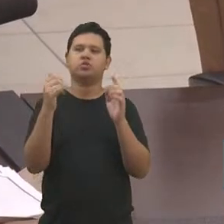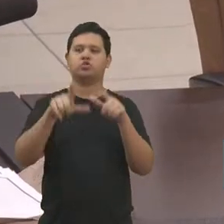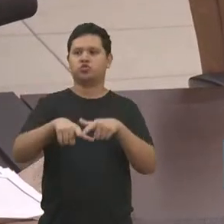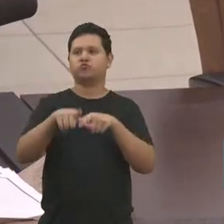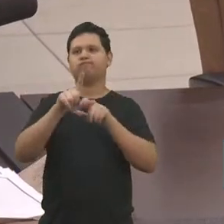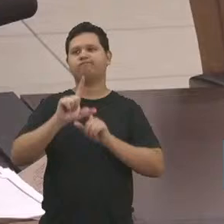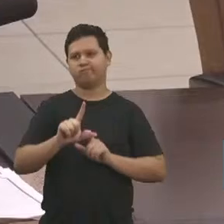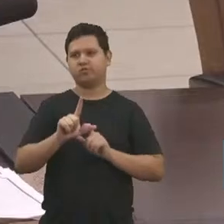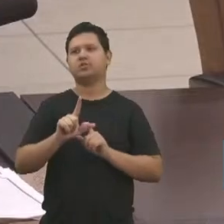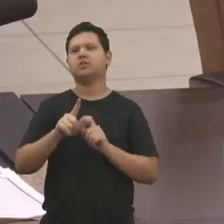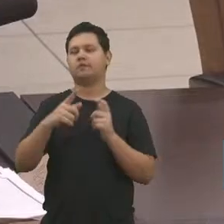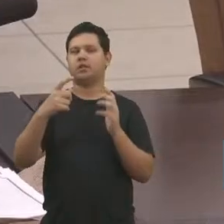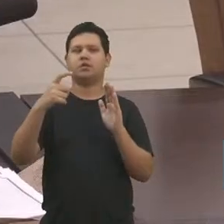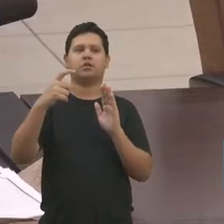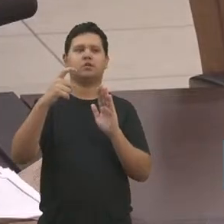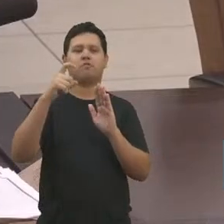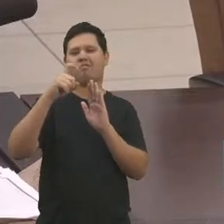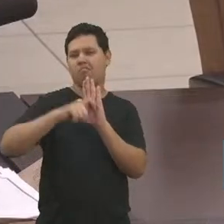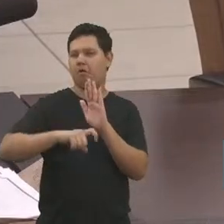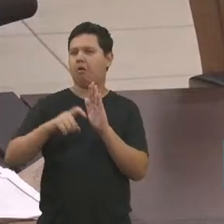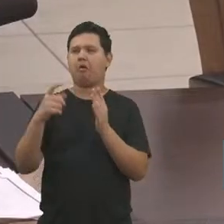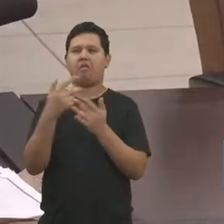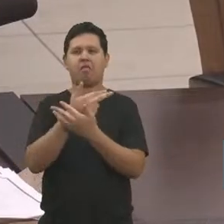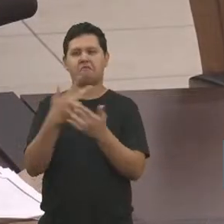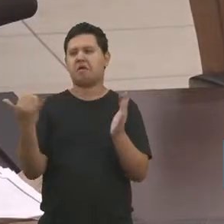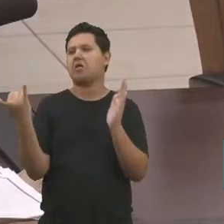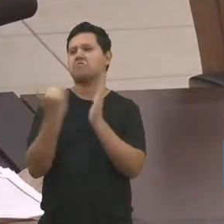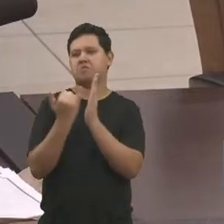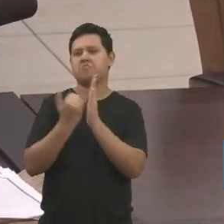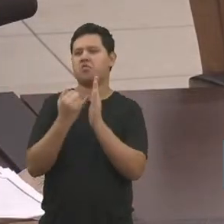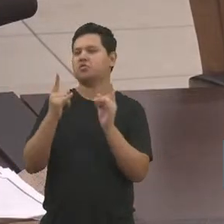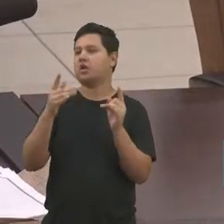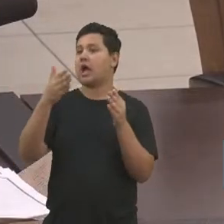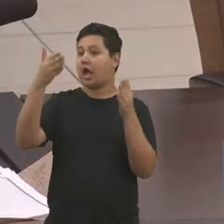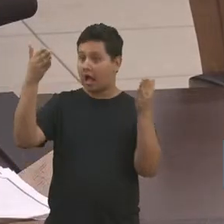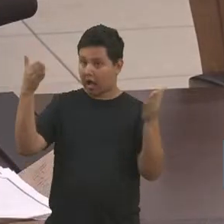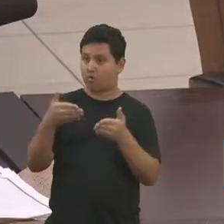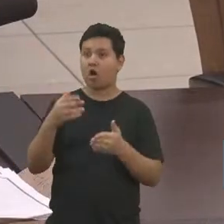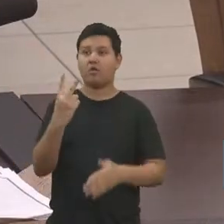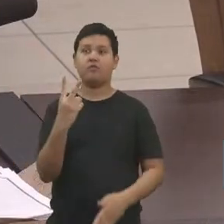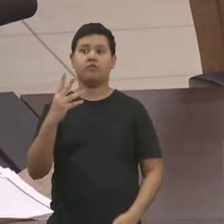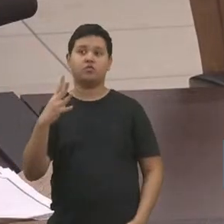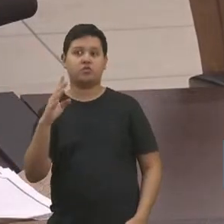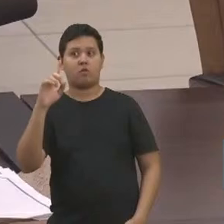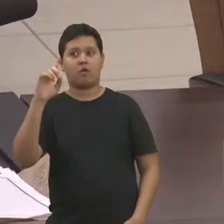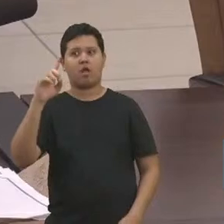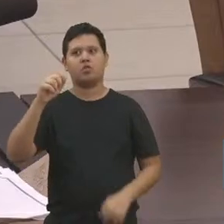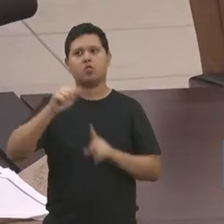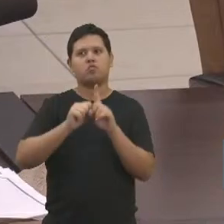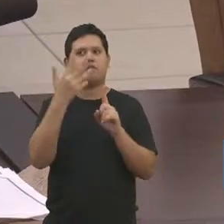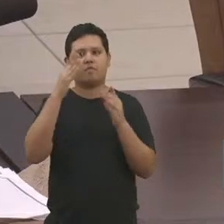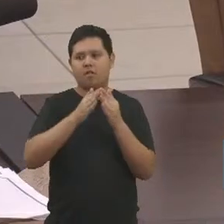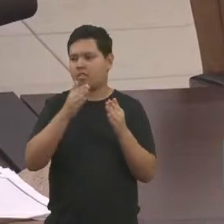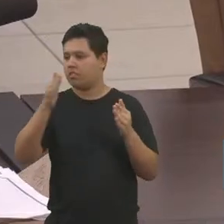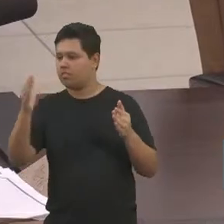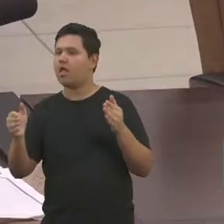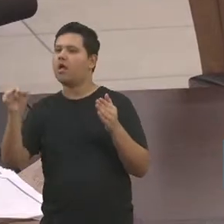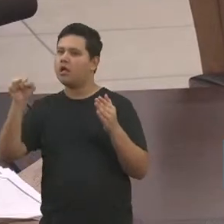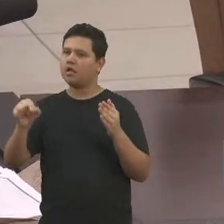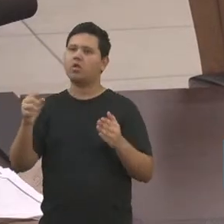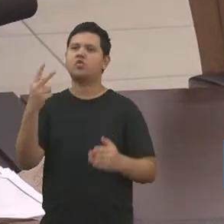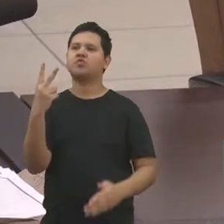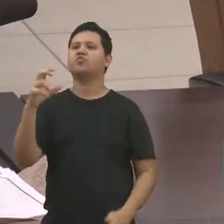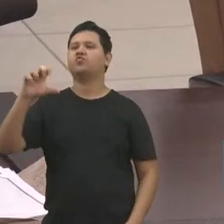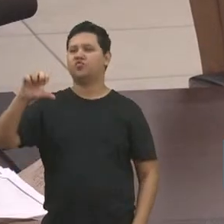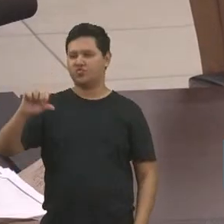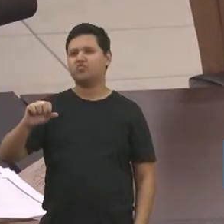não. Começou agora dia 24 de fevereiro, vai até o dia 29. Essa é uma das ações tomadas